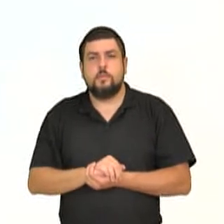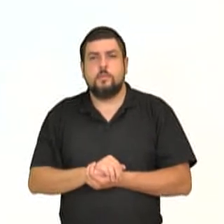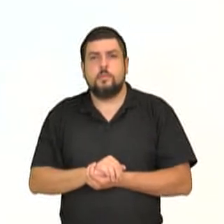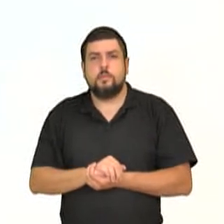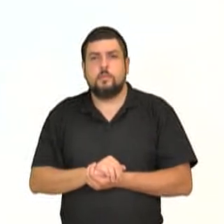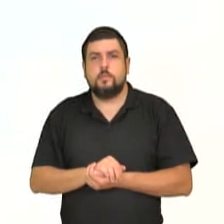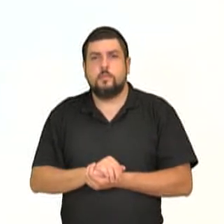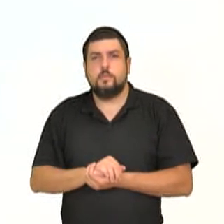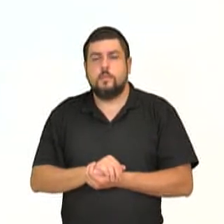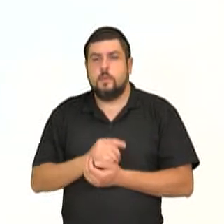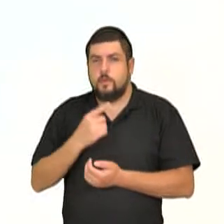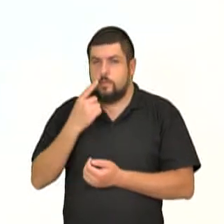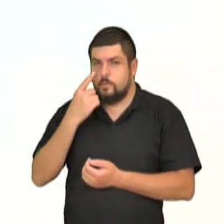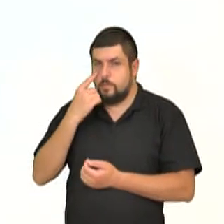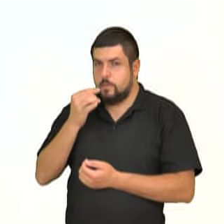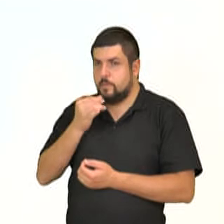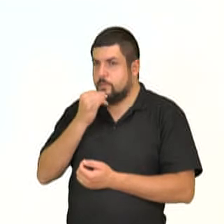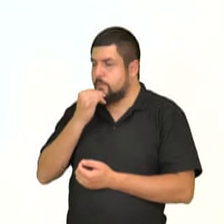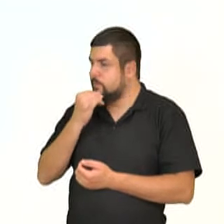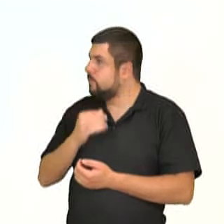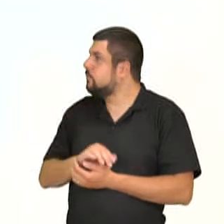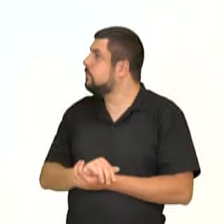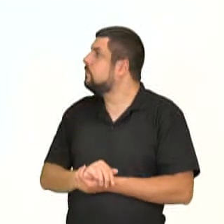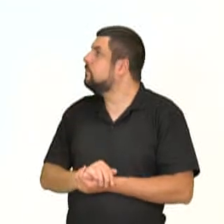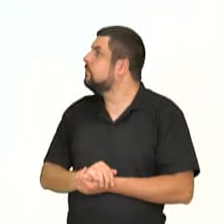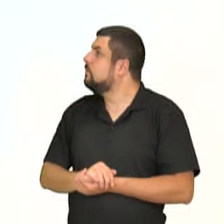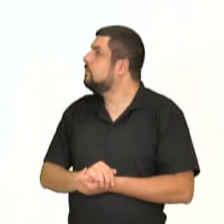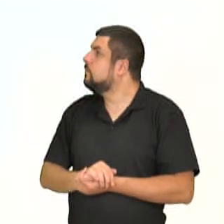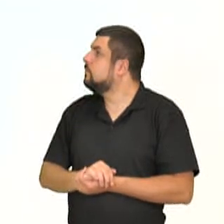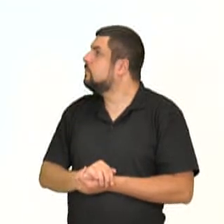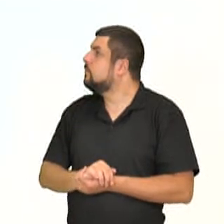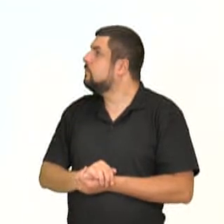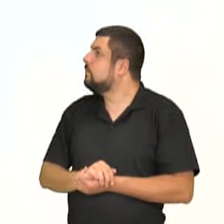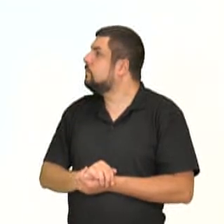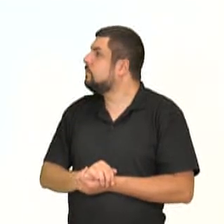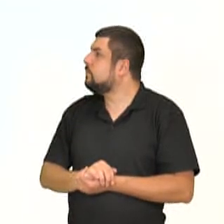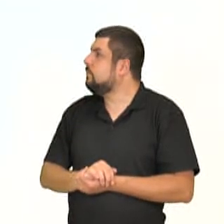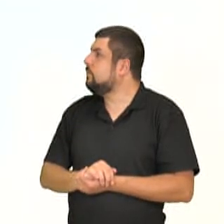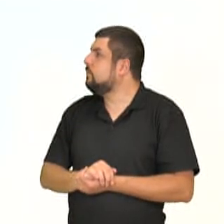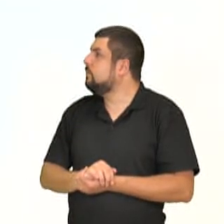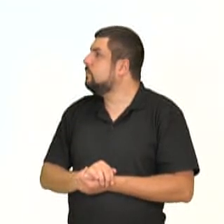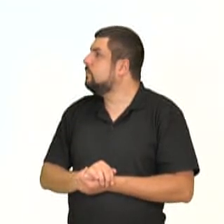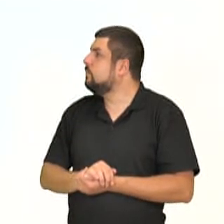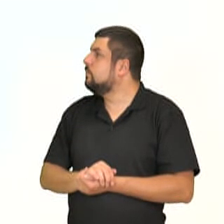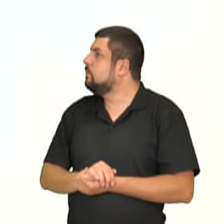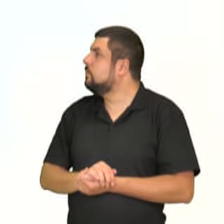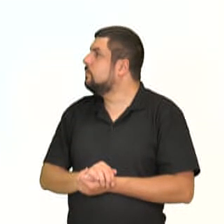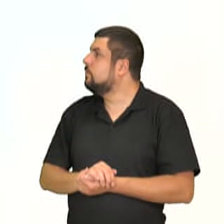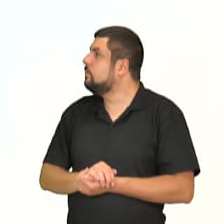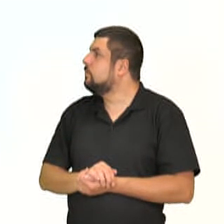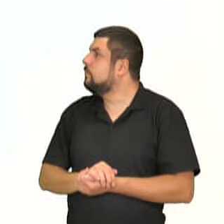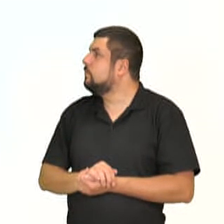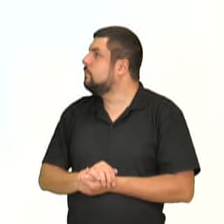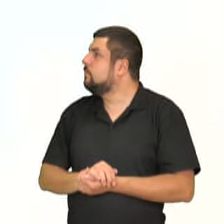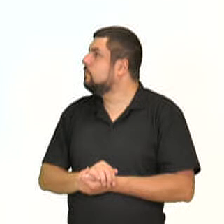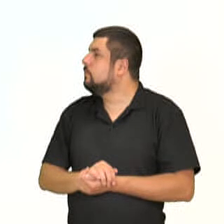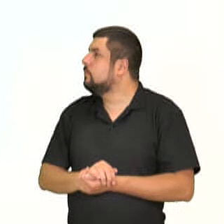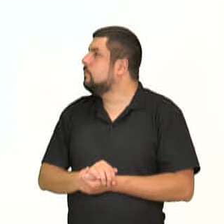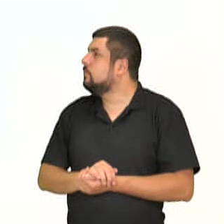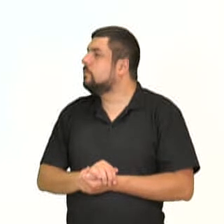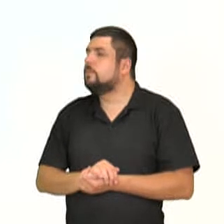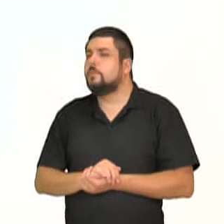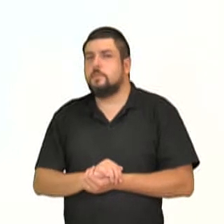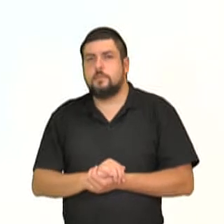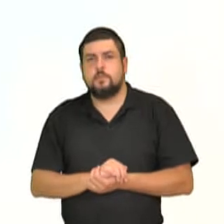este livro, com aqui, esse livro, aí, aquele livro, ali. Vamos para a